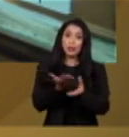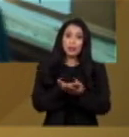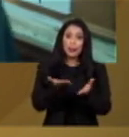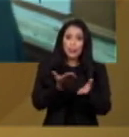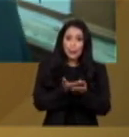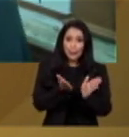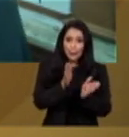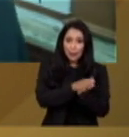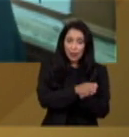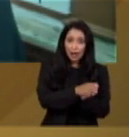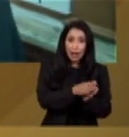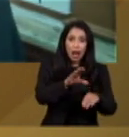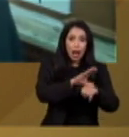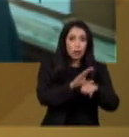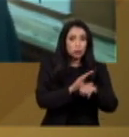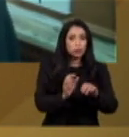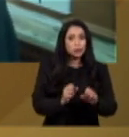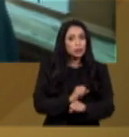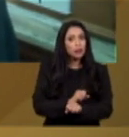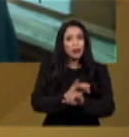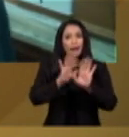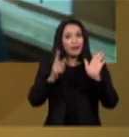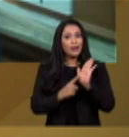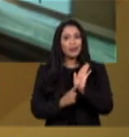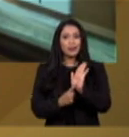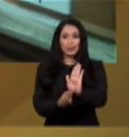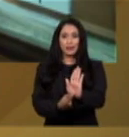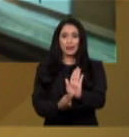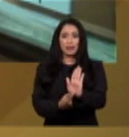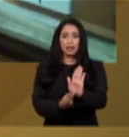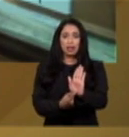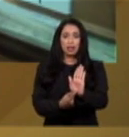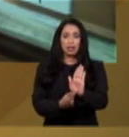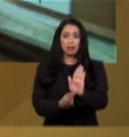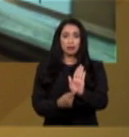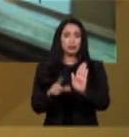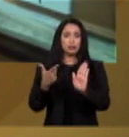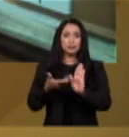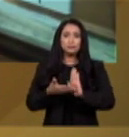é explícita ao